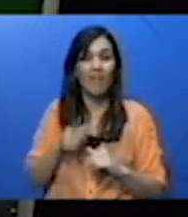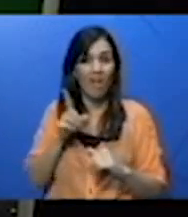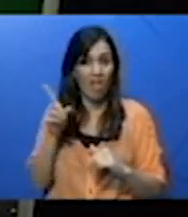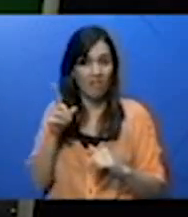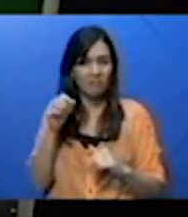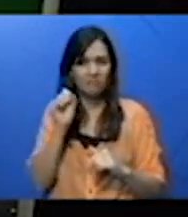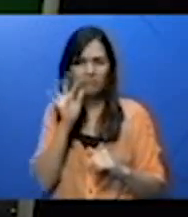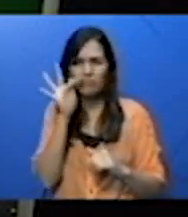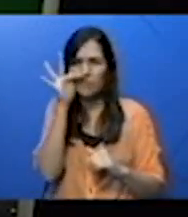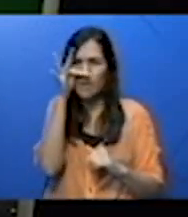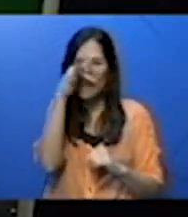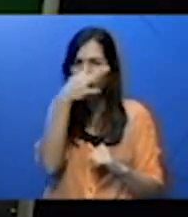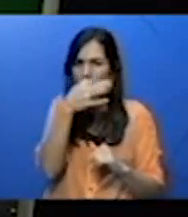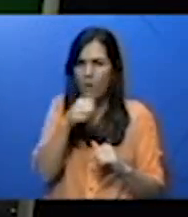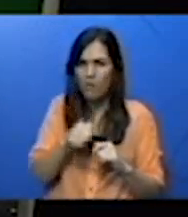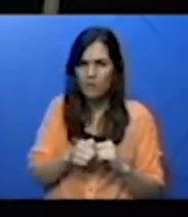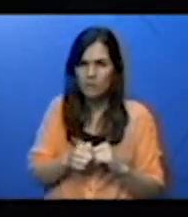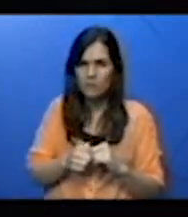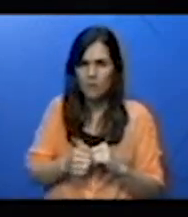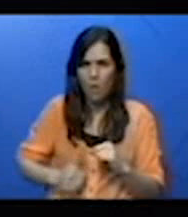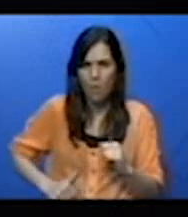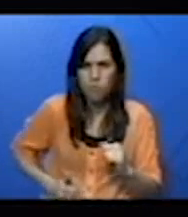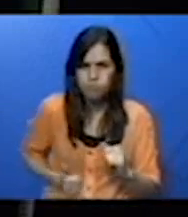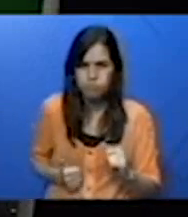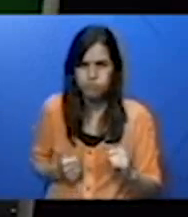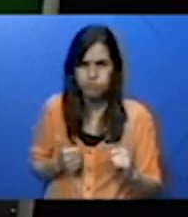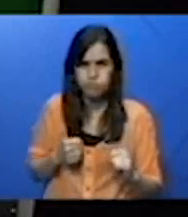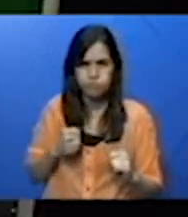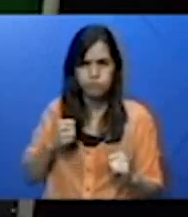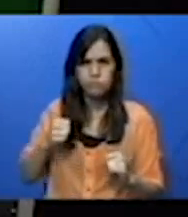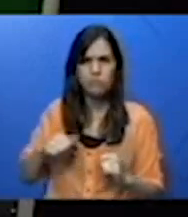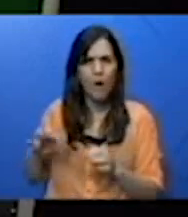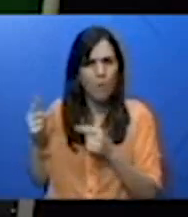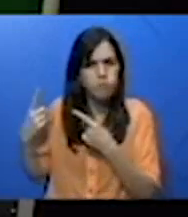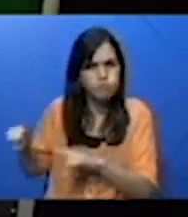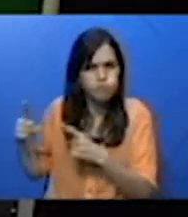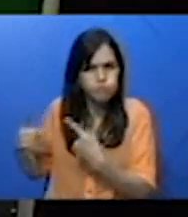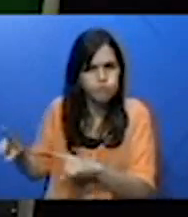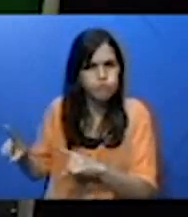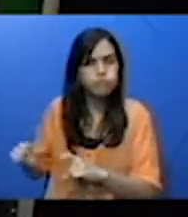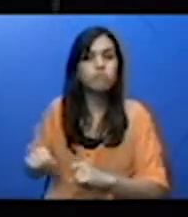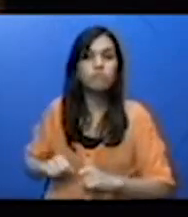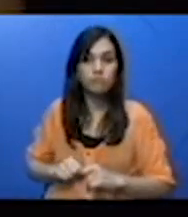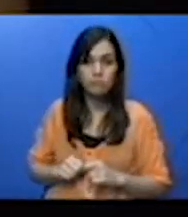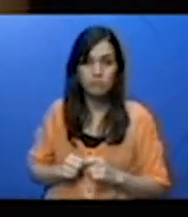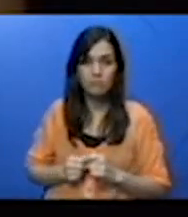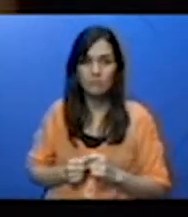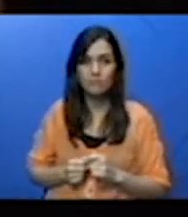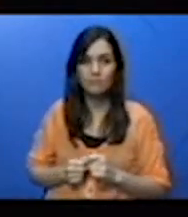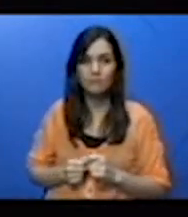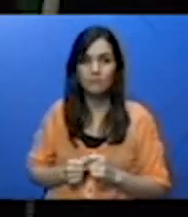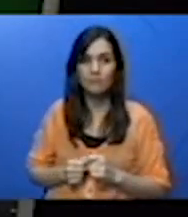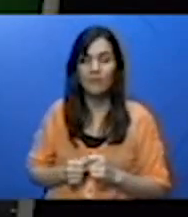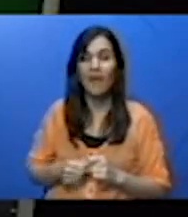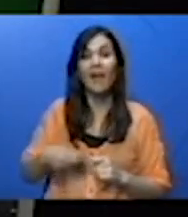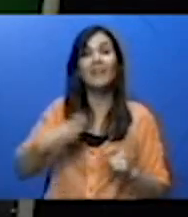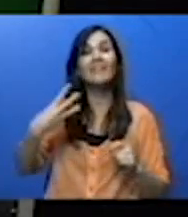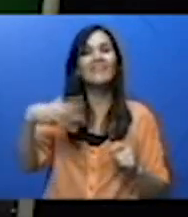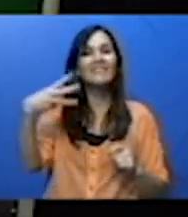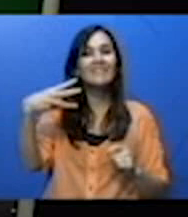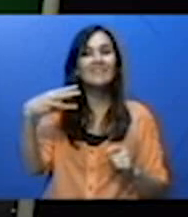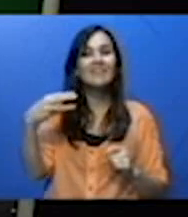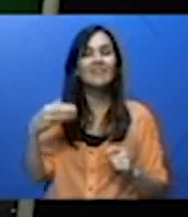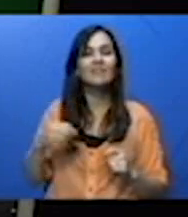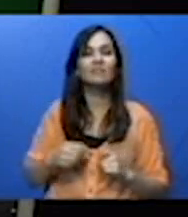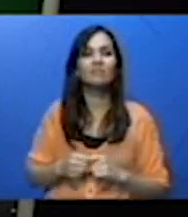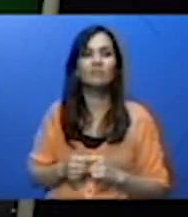teimosa, encrenqueira, presunçosa, arrogante, renitente. Na terceira